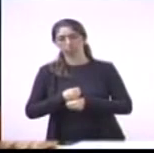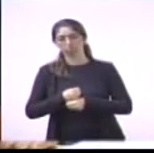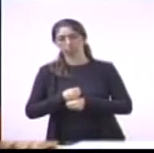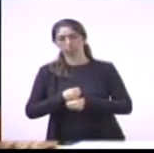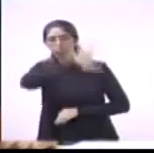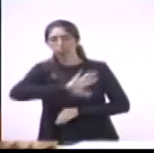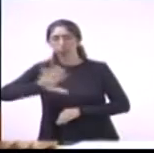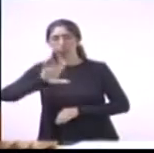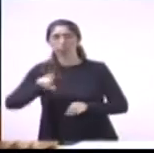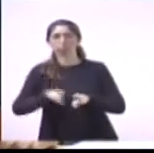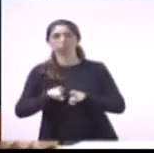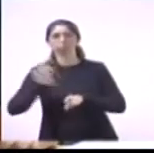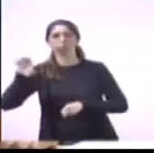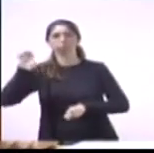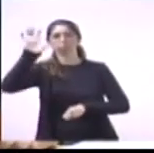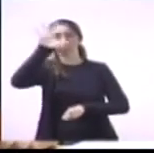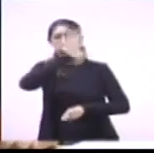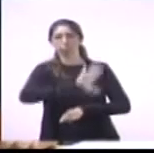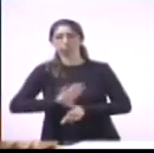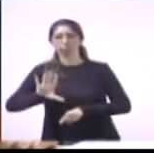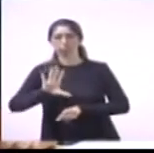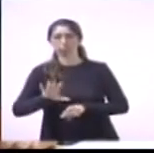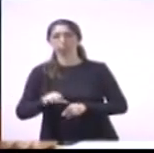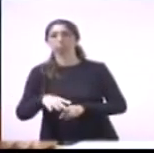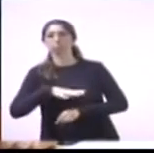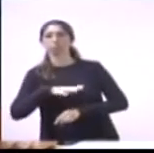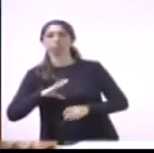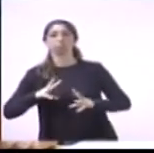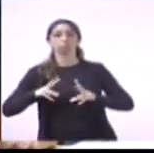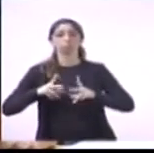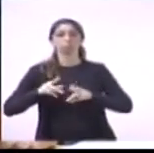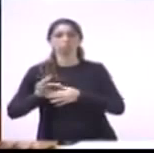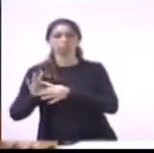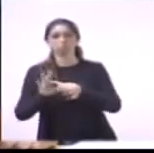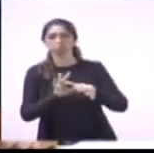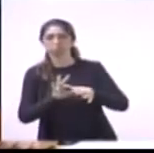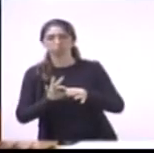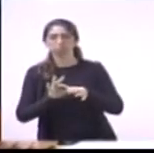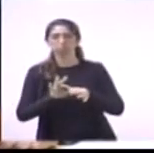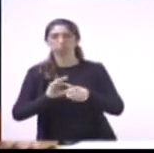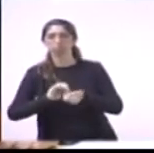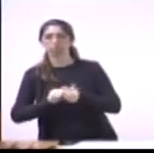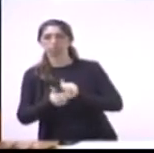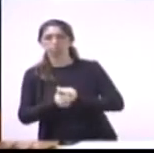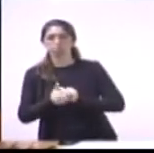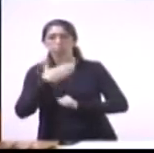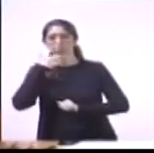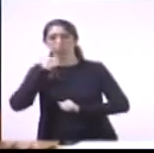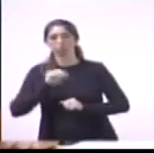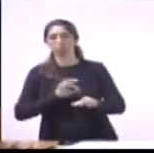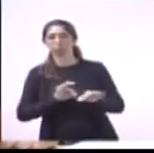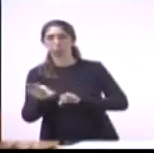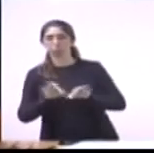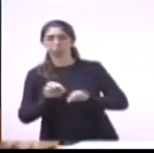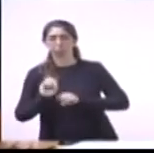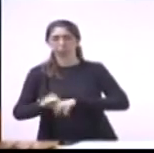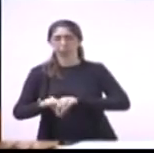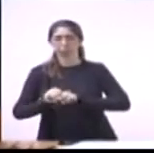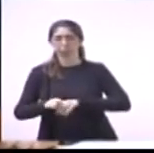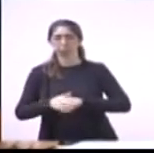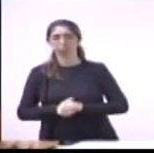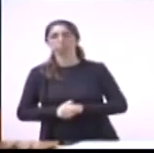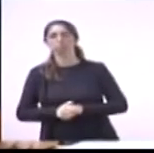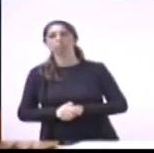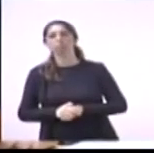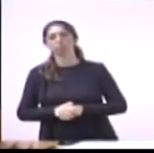os municípios já estavam se articulando para que tivesse o seu plano. Por conta de